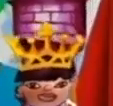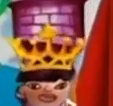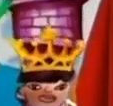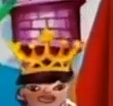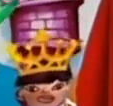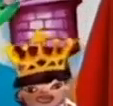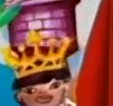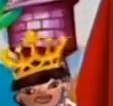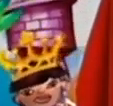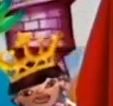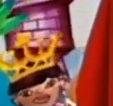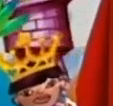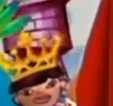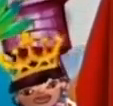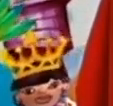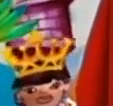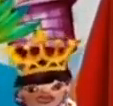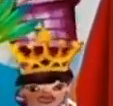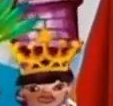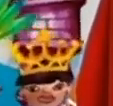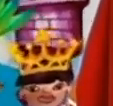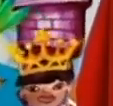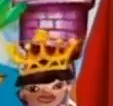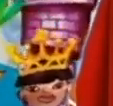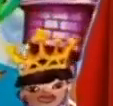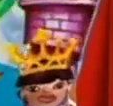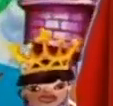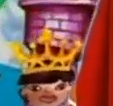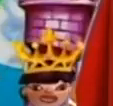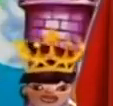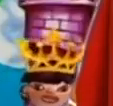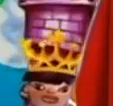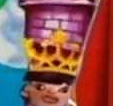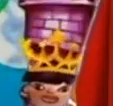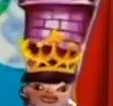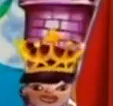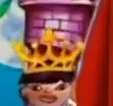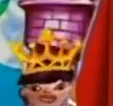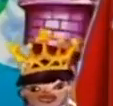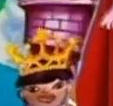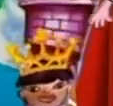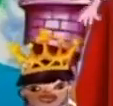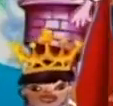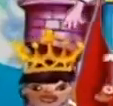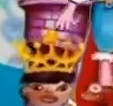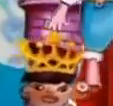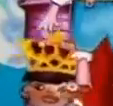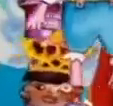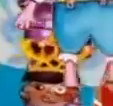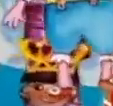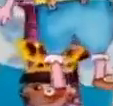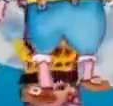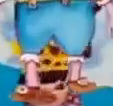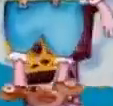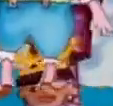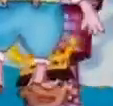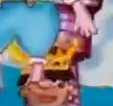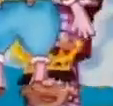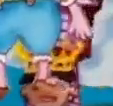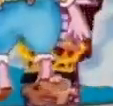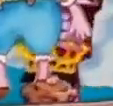descobri, o Brasil tá inteirinho na voz. Quem quiser, vem ouvir, Pindorama tá dentro de nós.